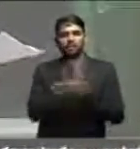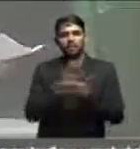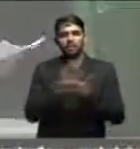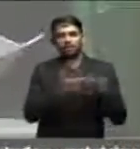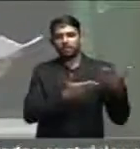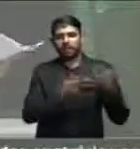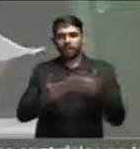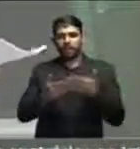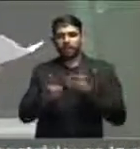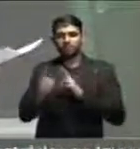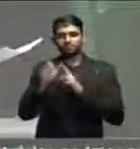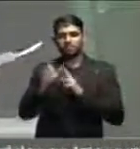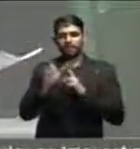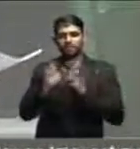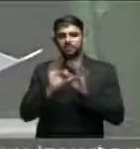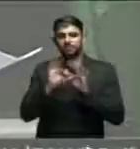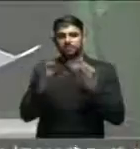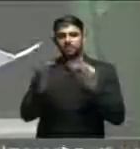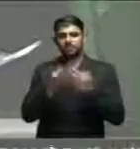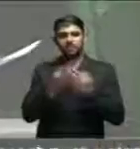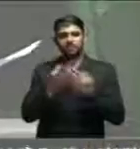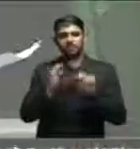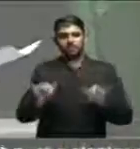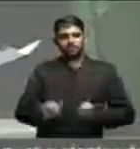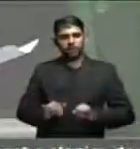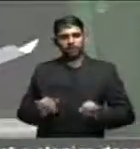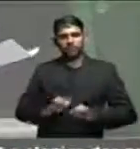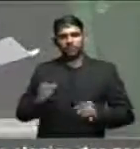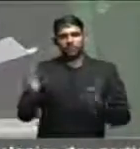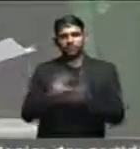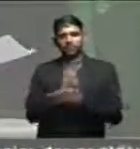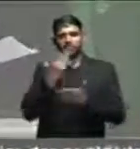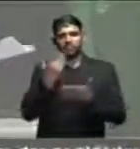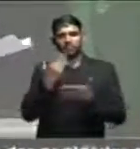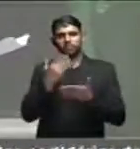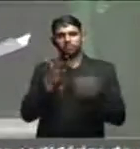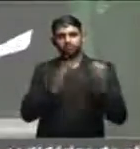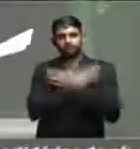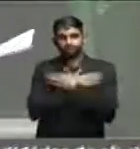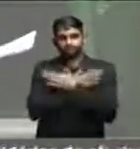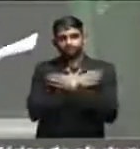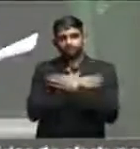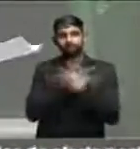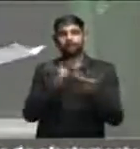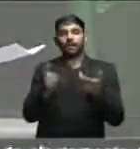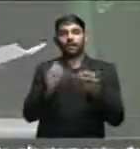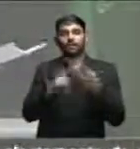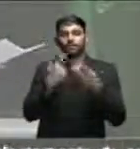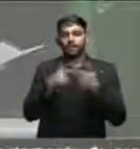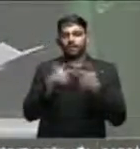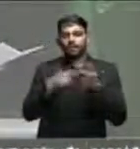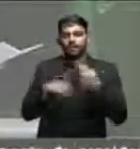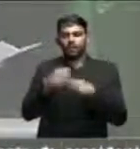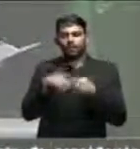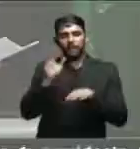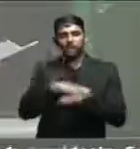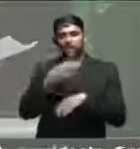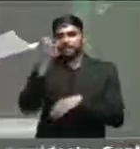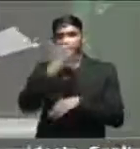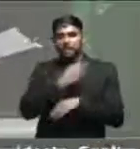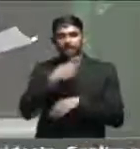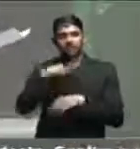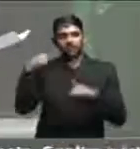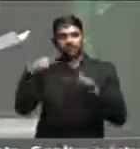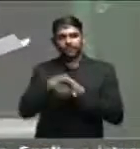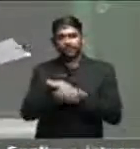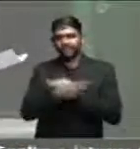que traga alguma esperança às famílias atingidas por essa tragédia. A crise econômica é a mais grave, a mais profunda